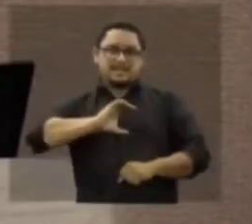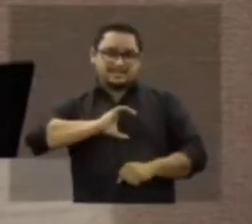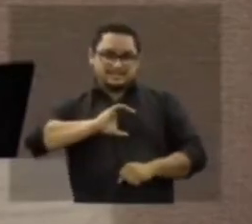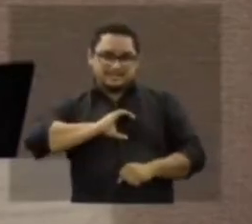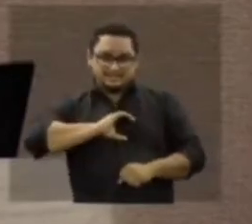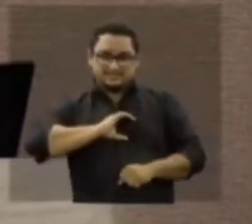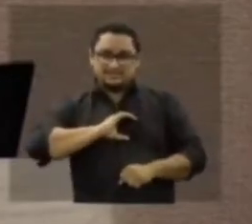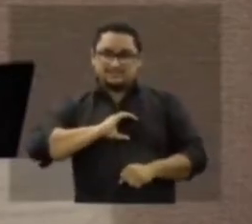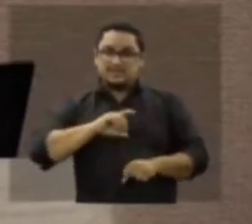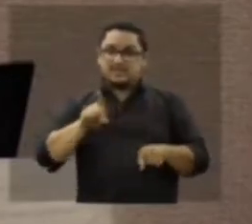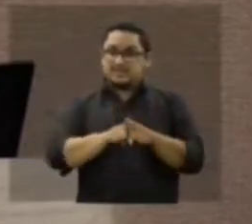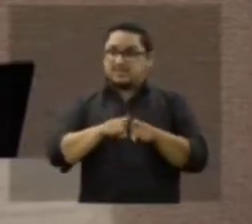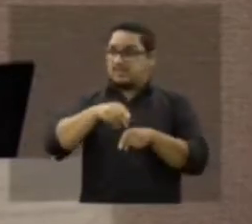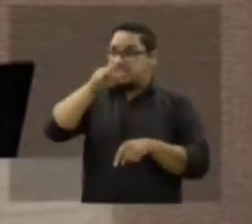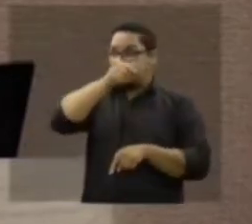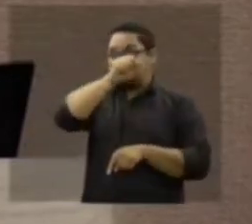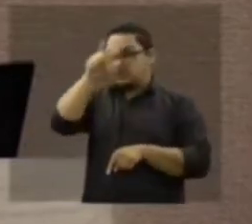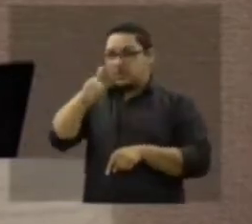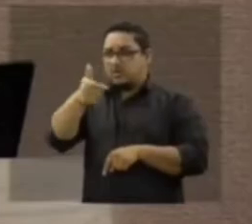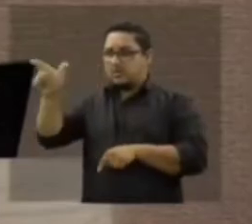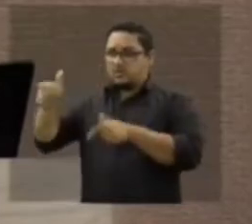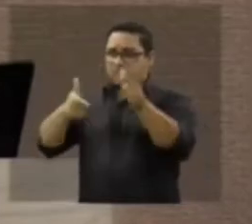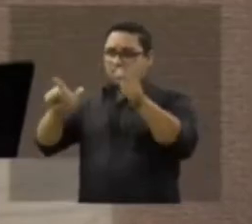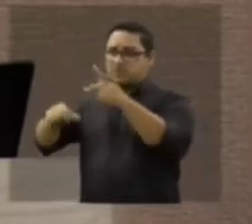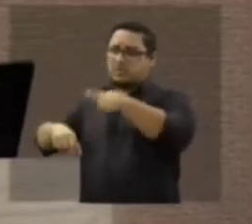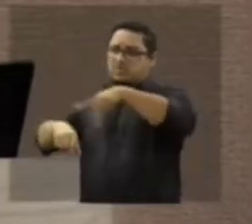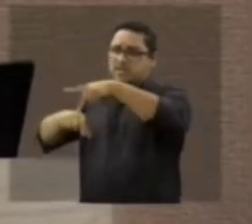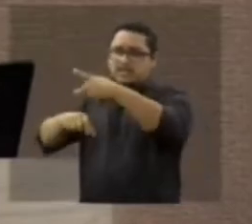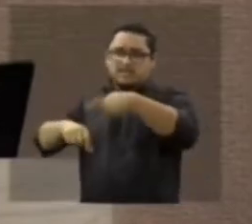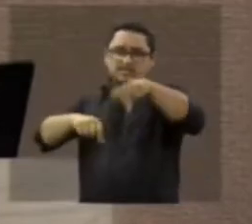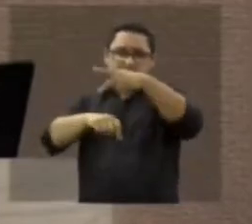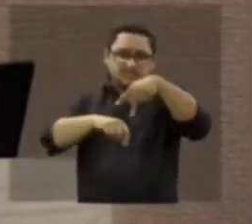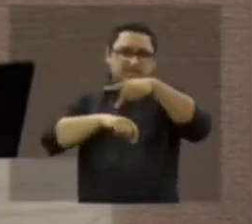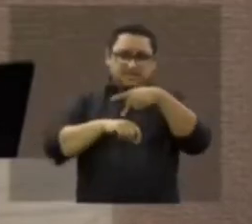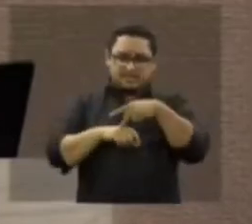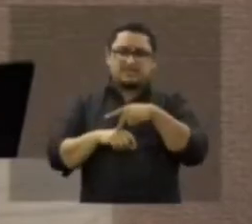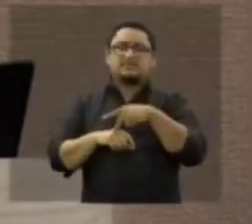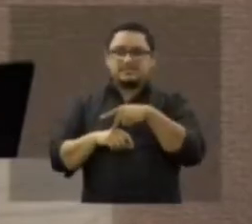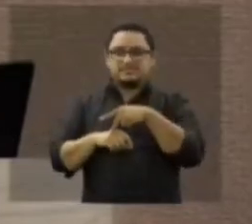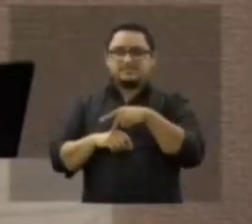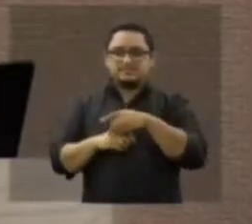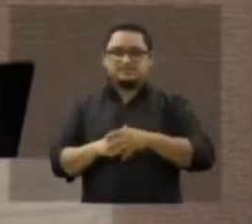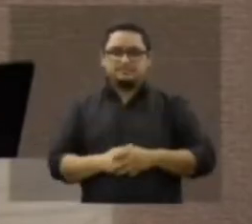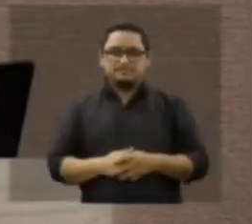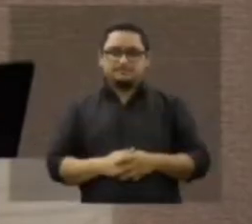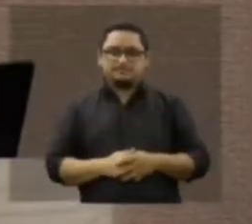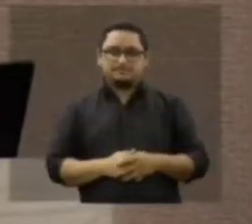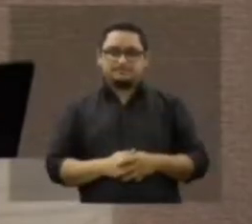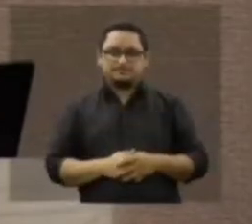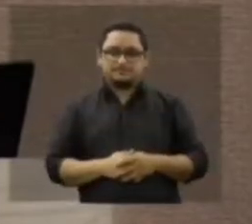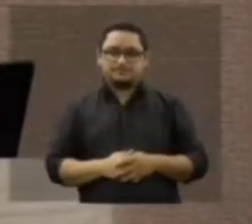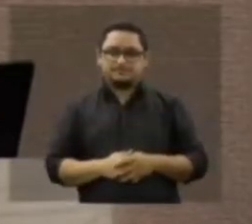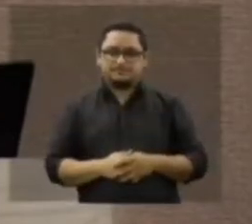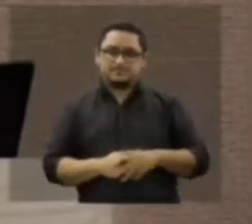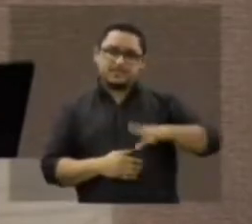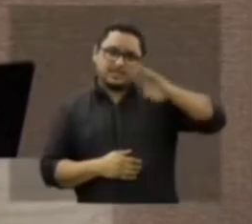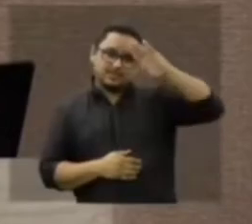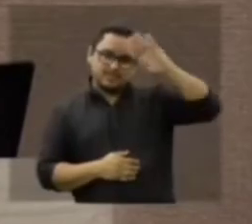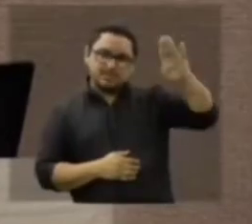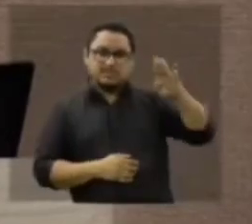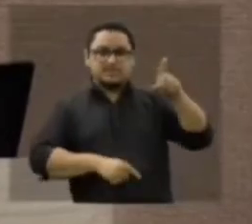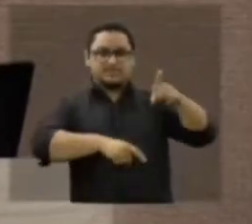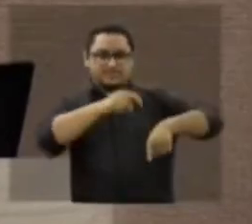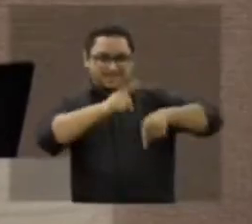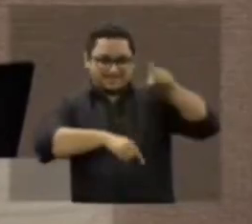maior do que a do Egito 80% mais alta do que a do a da Arábia Saudita um dos principais